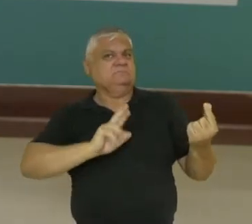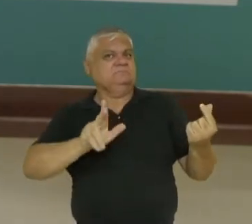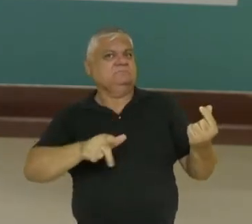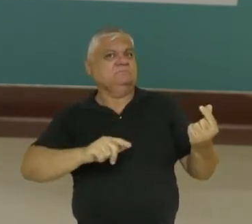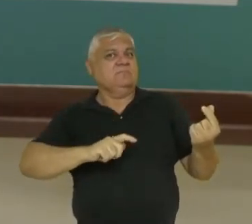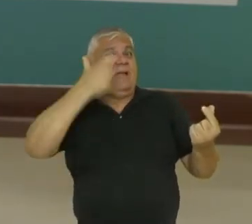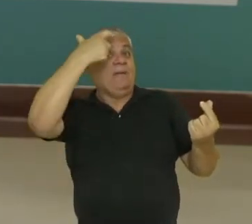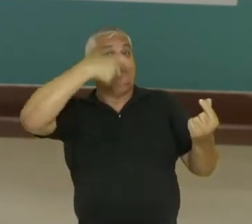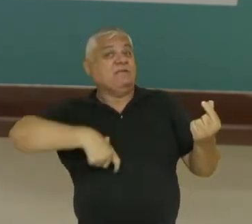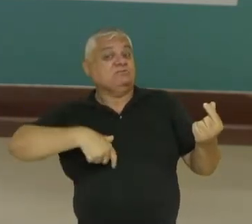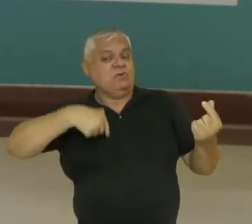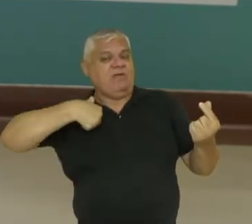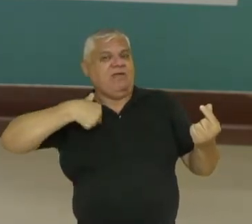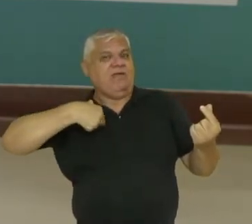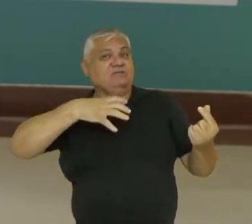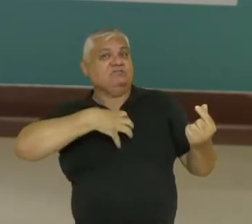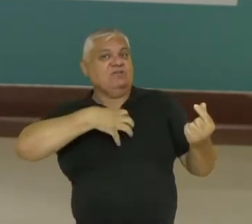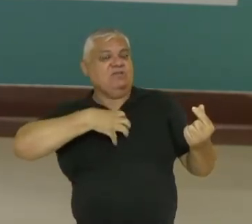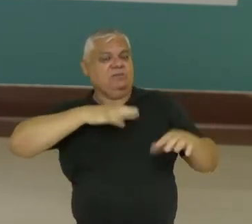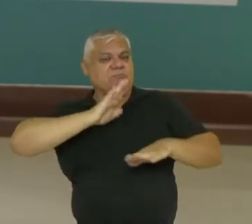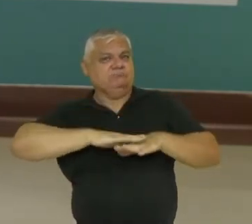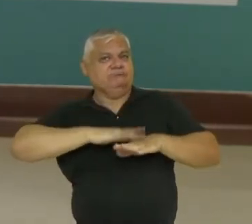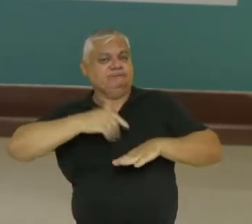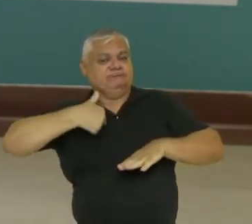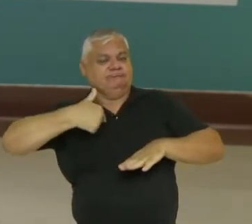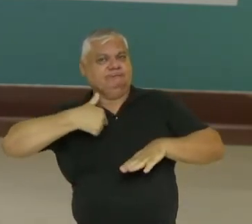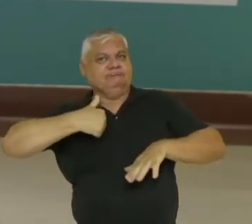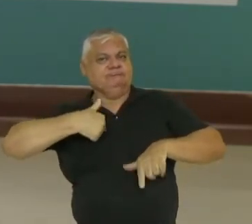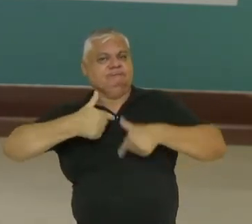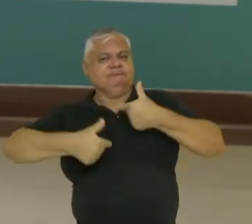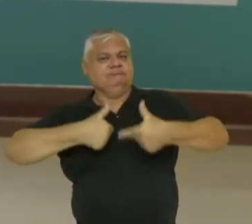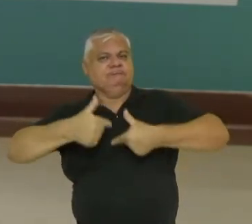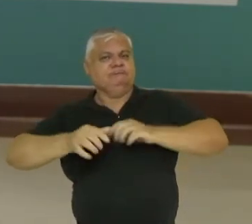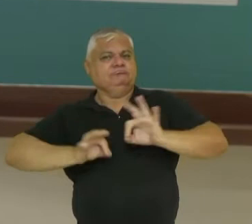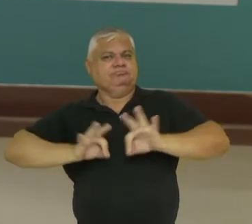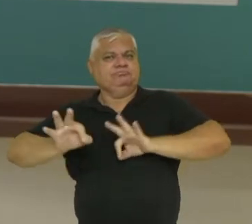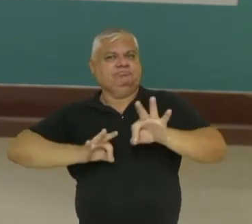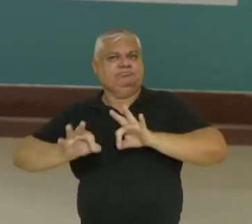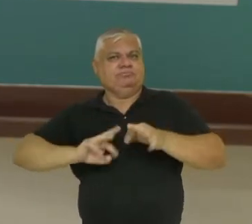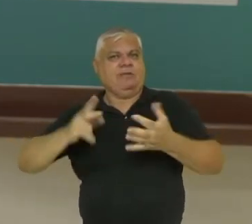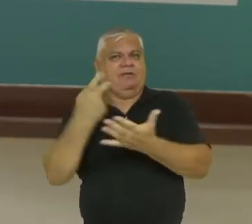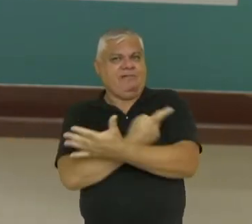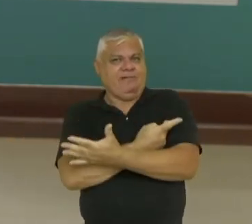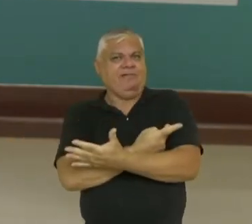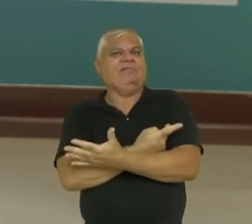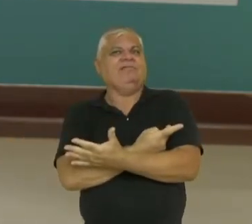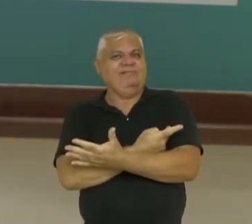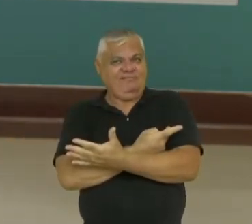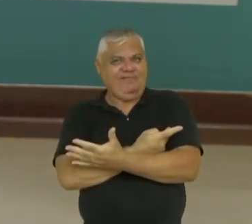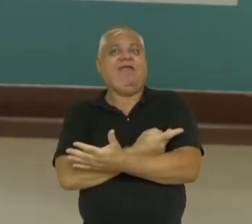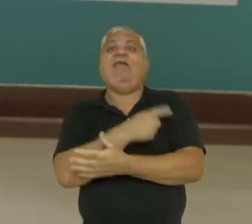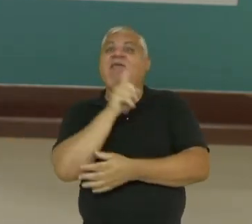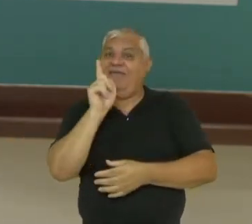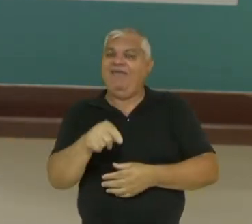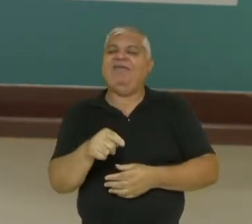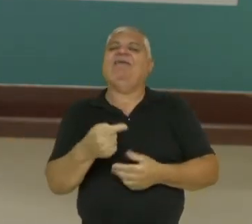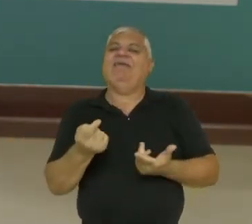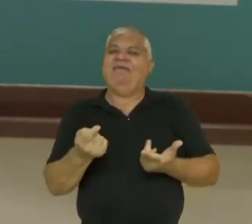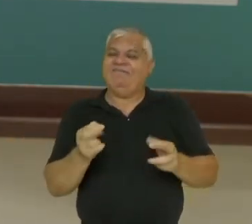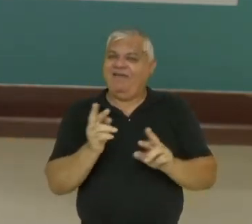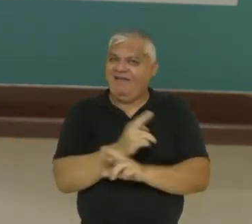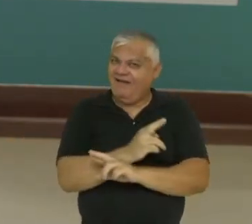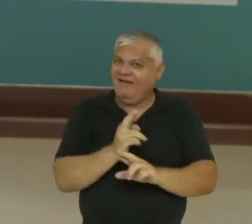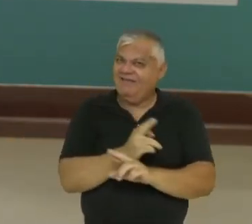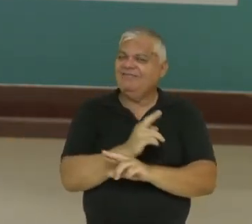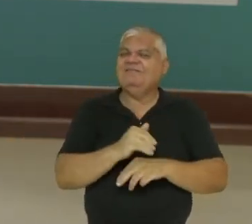você ganha, mas a forma que você organiza o seu dinheiro. Então é esta relação que a